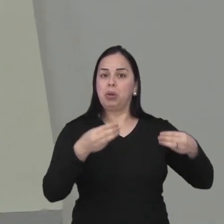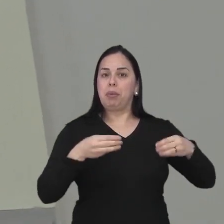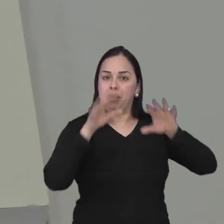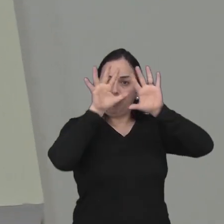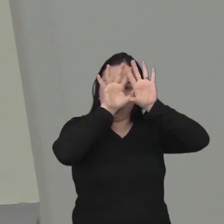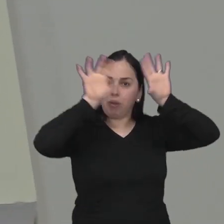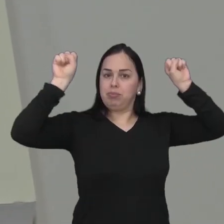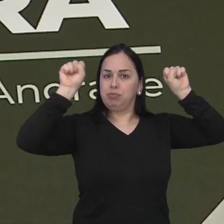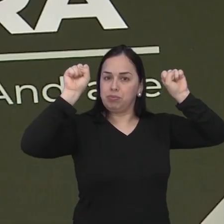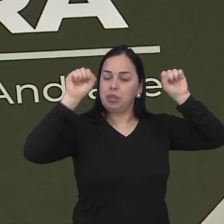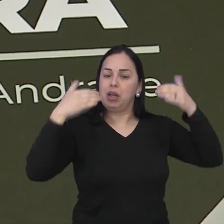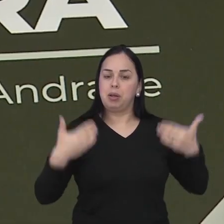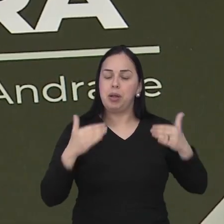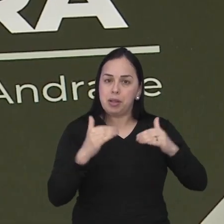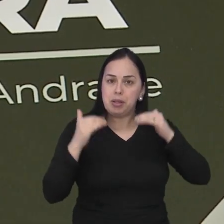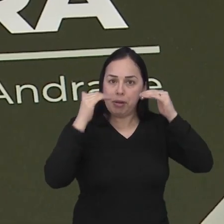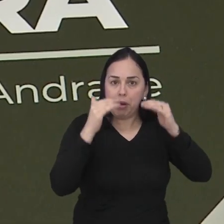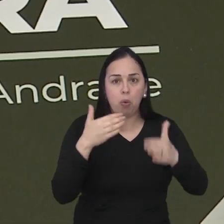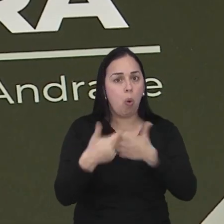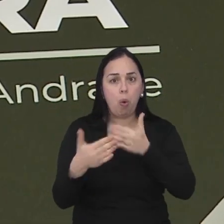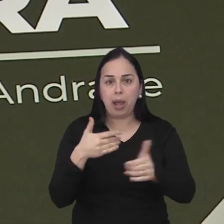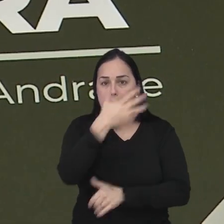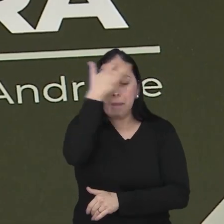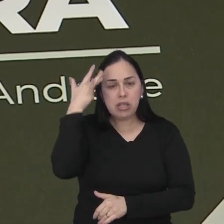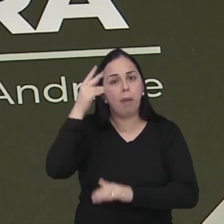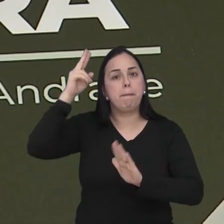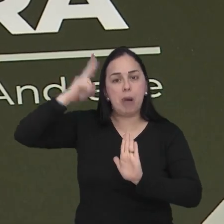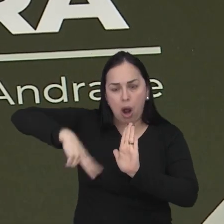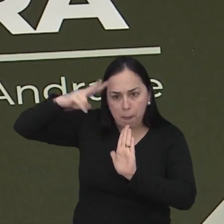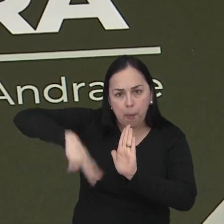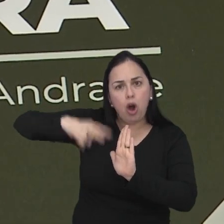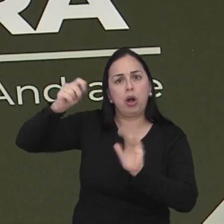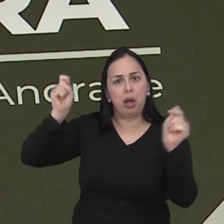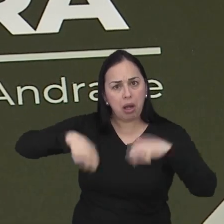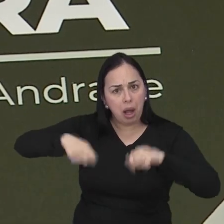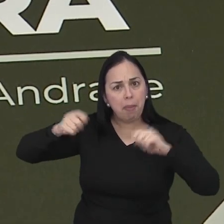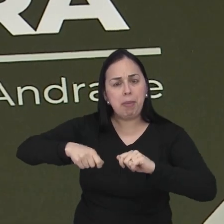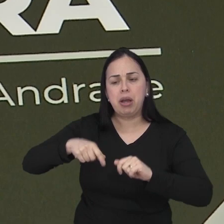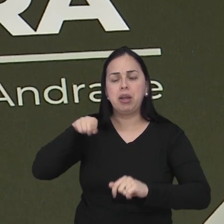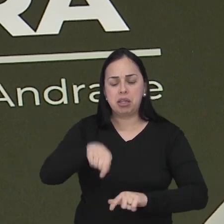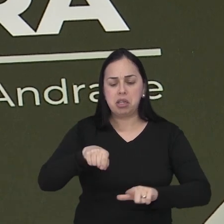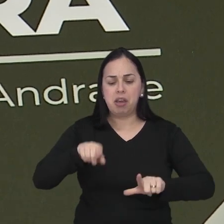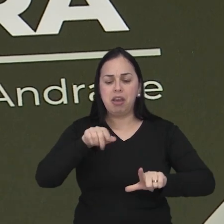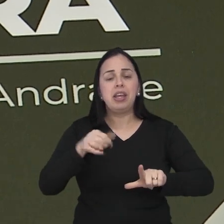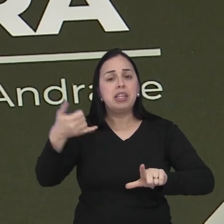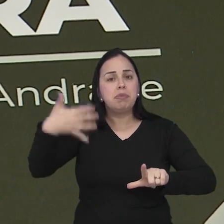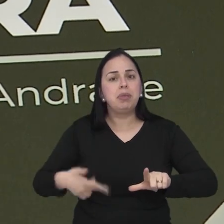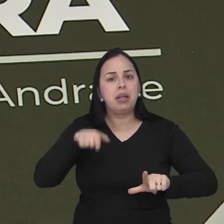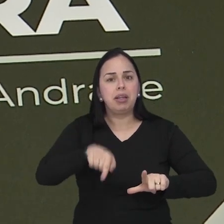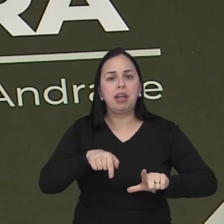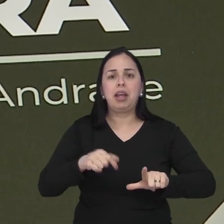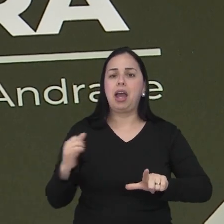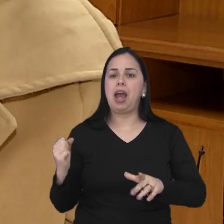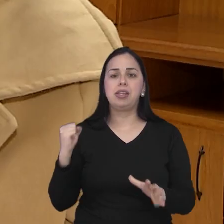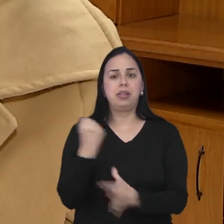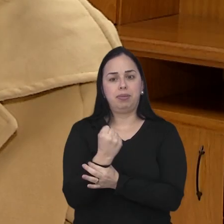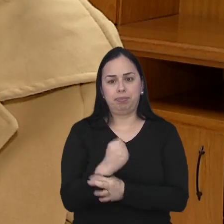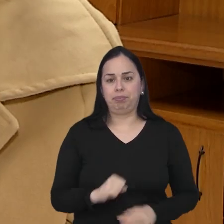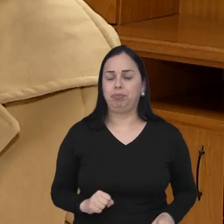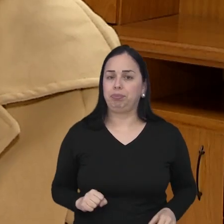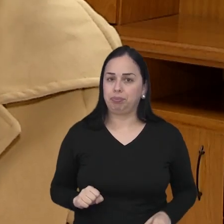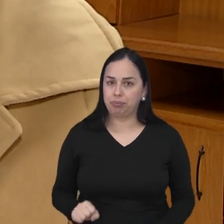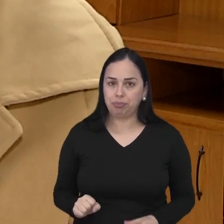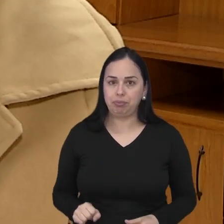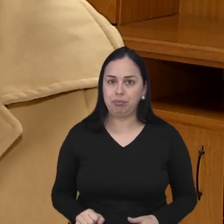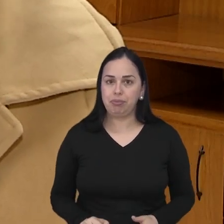Tribunal Superior Eleitoral e hoje qualquer pessoa pode ter acesso ao material que atesta a segurança das urnas. Ela não